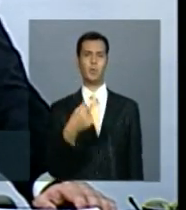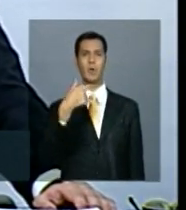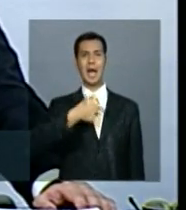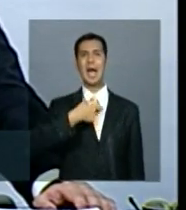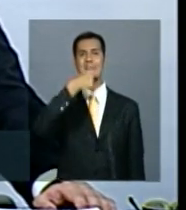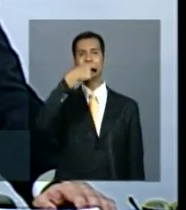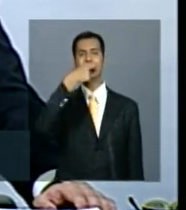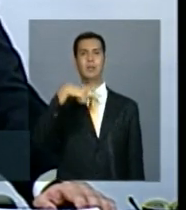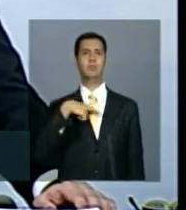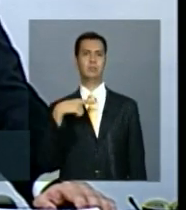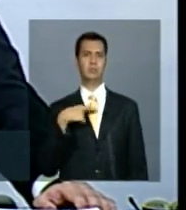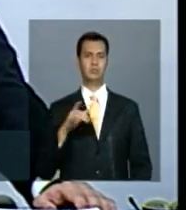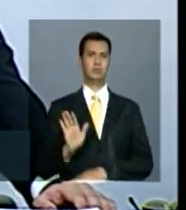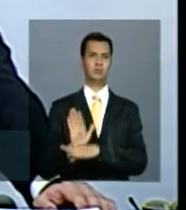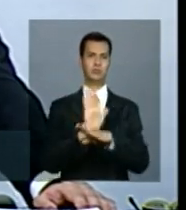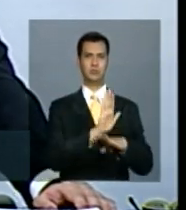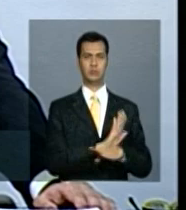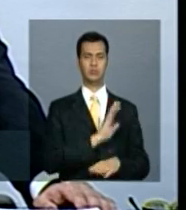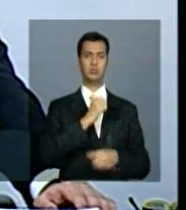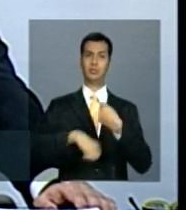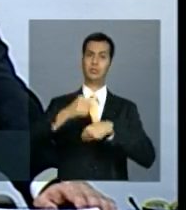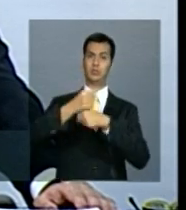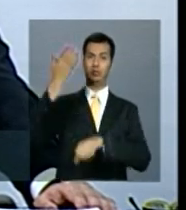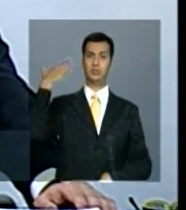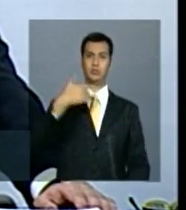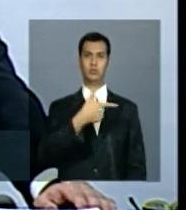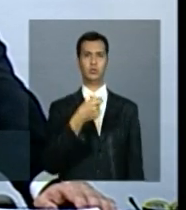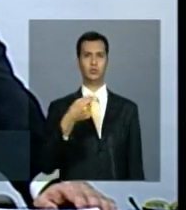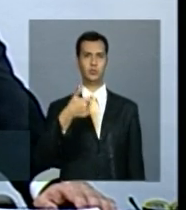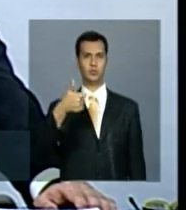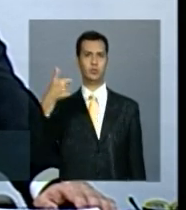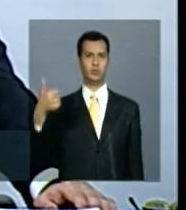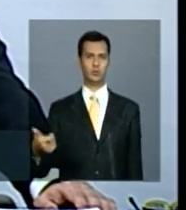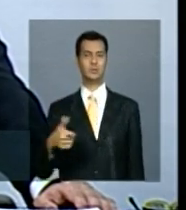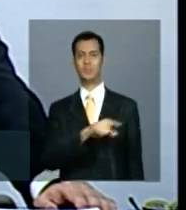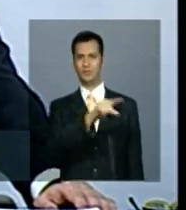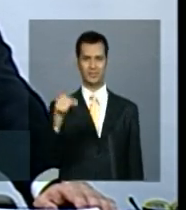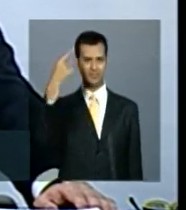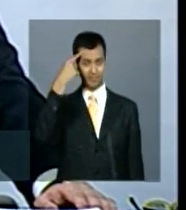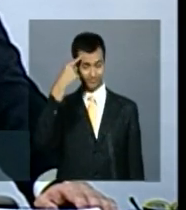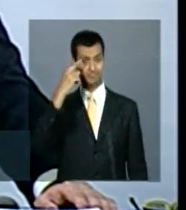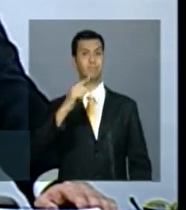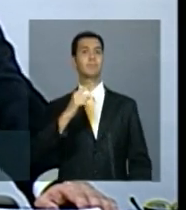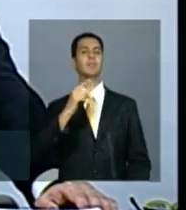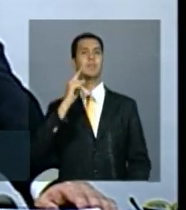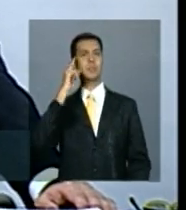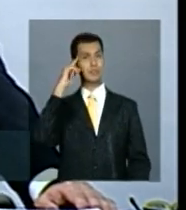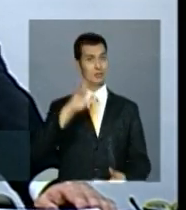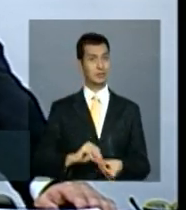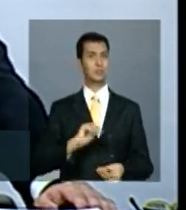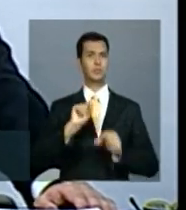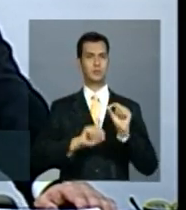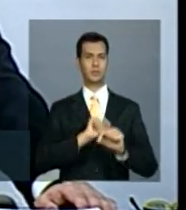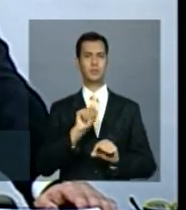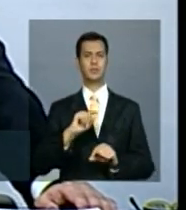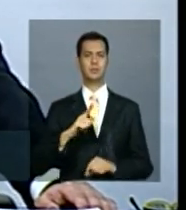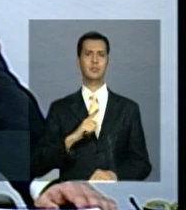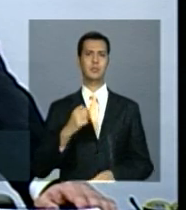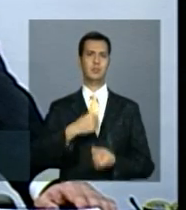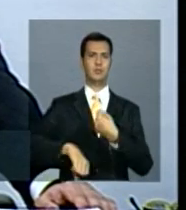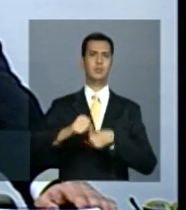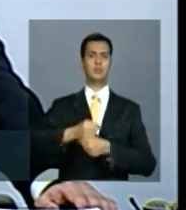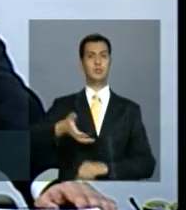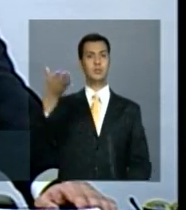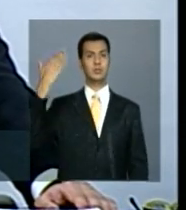dentárias no ano de 2011 pros senhores terem a ideia no ano de 2000 10 foram feitas pelo conjunto do